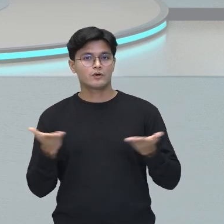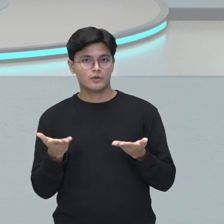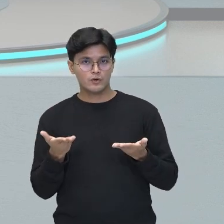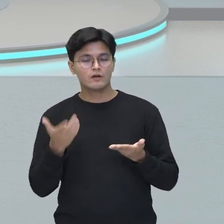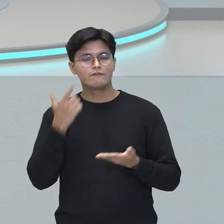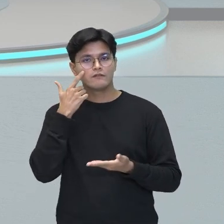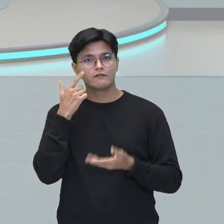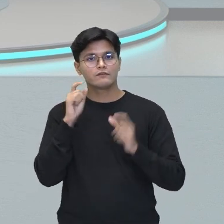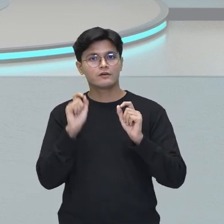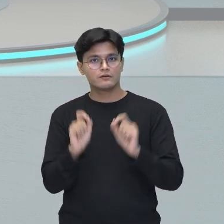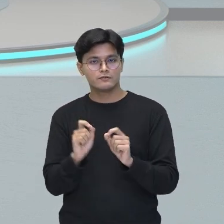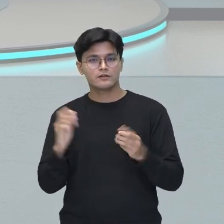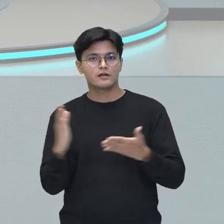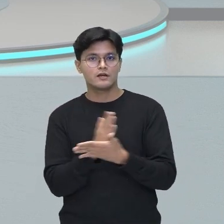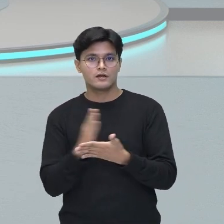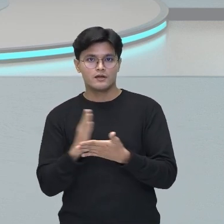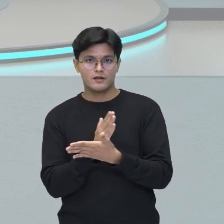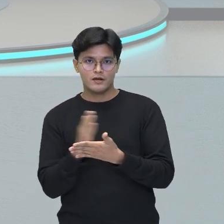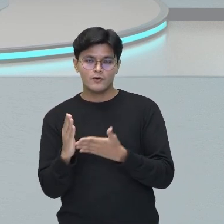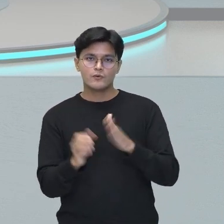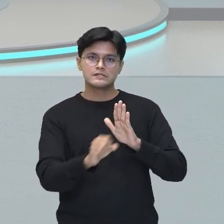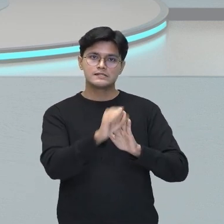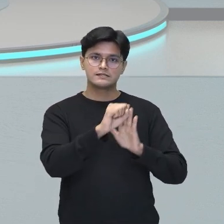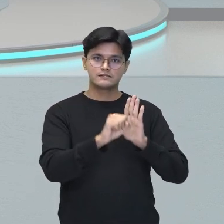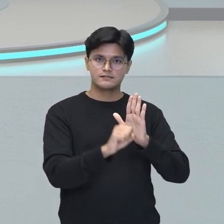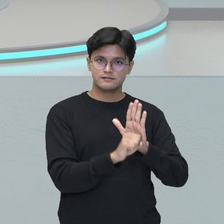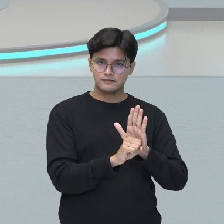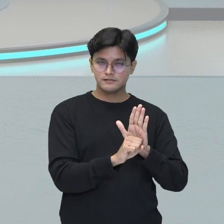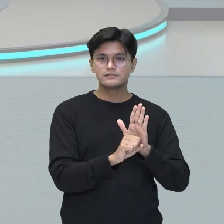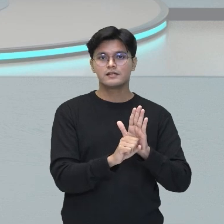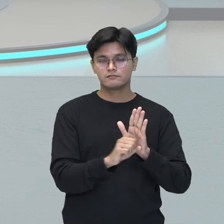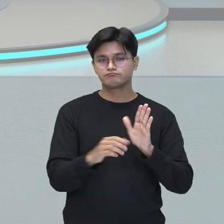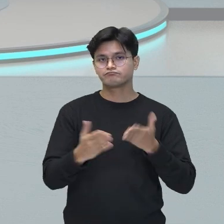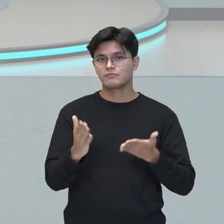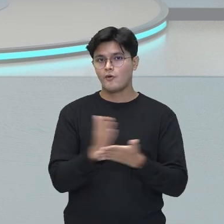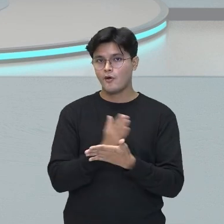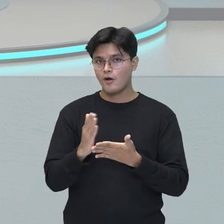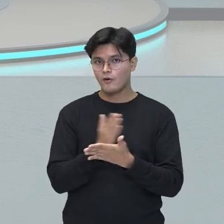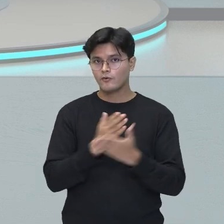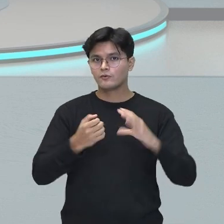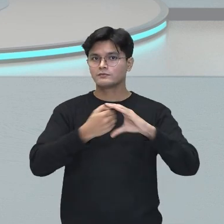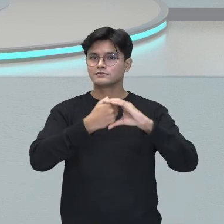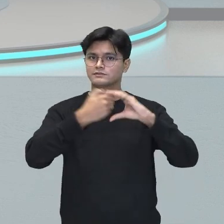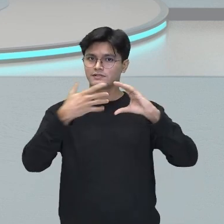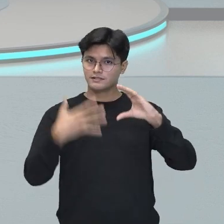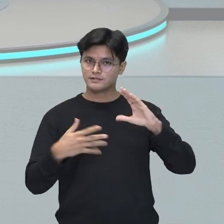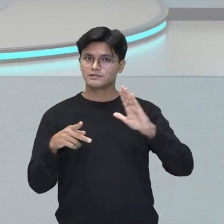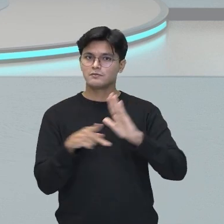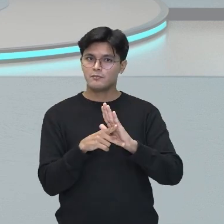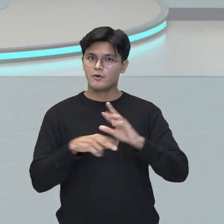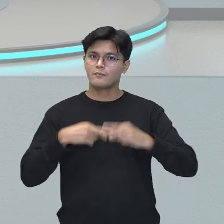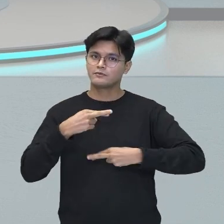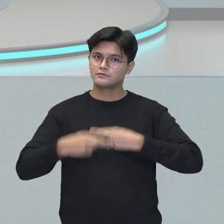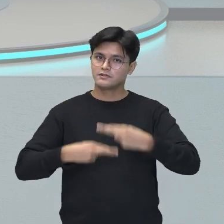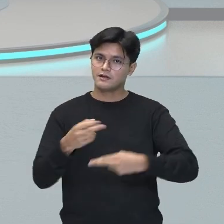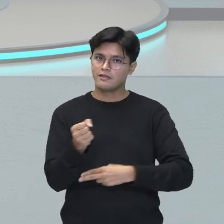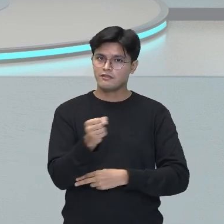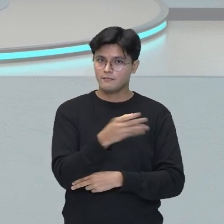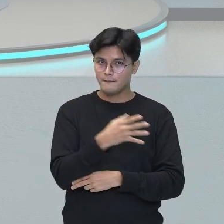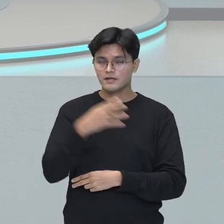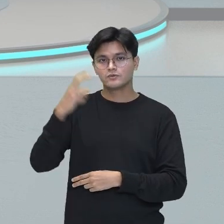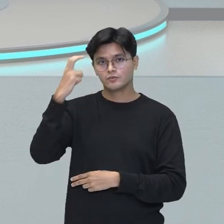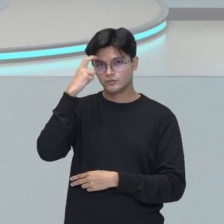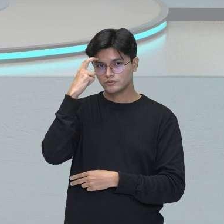né alguns séculos algumas características desse renascimento cultural